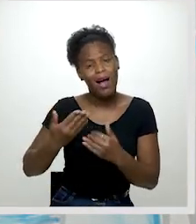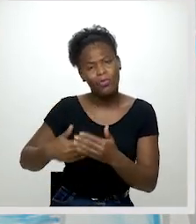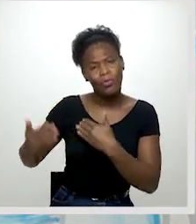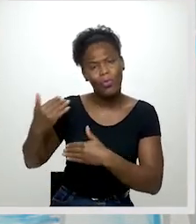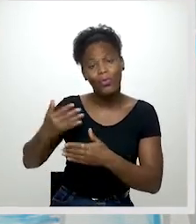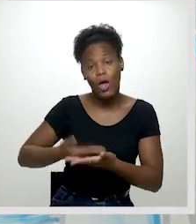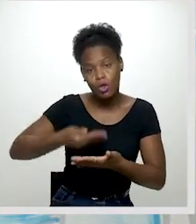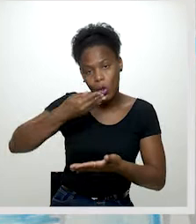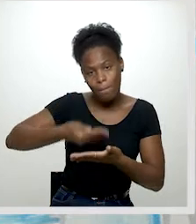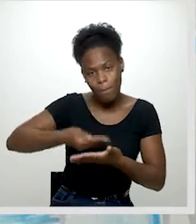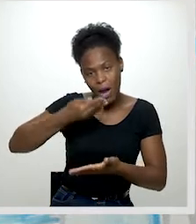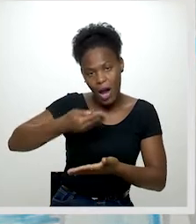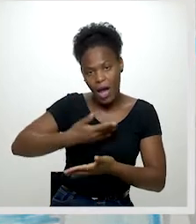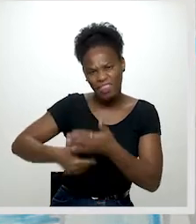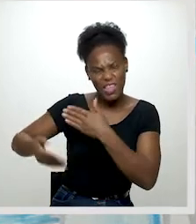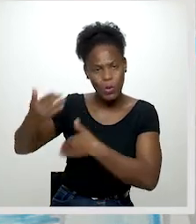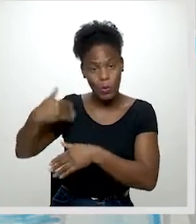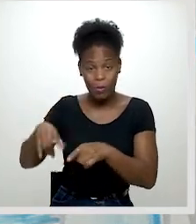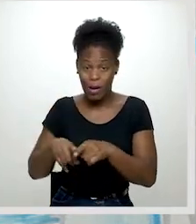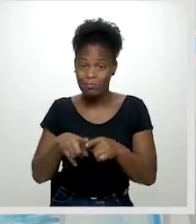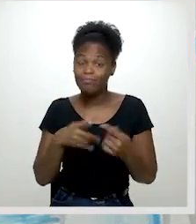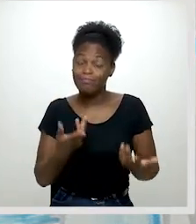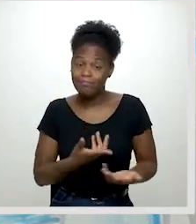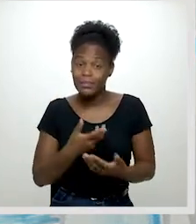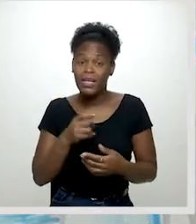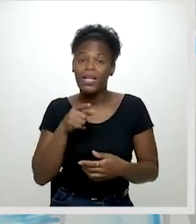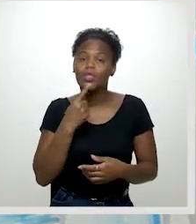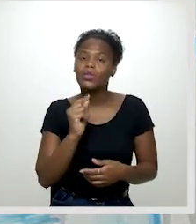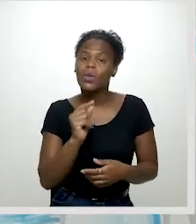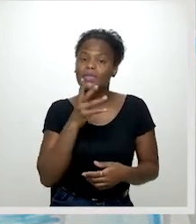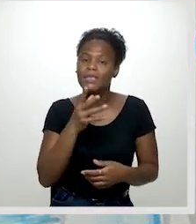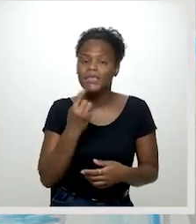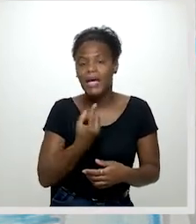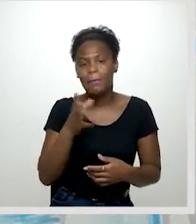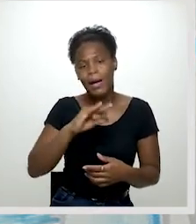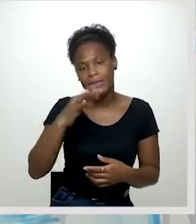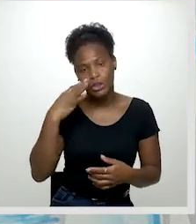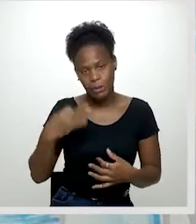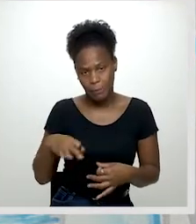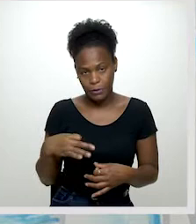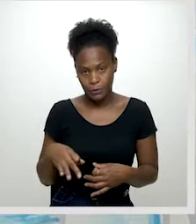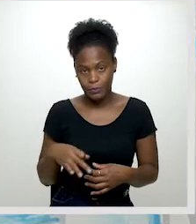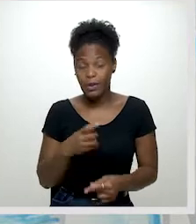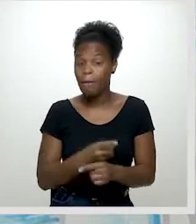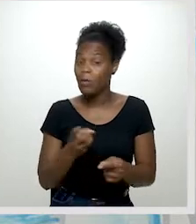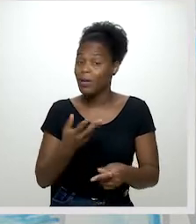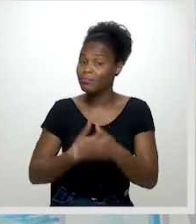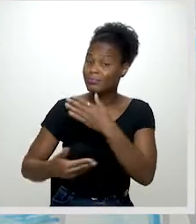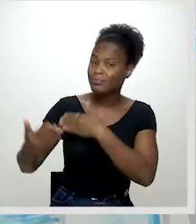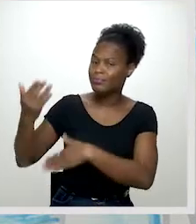primitivo. Então, esses seres heterotróficos são considerados como seres mais simples.